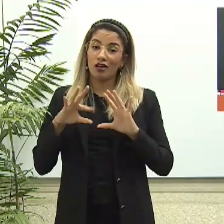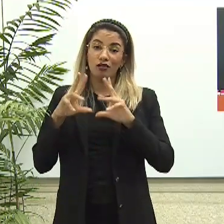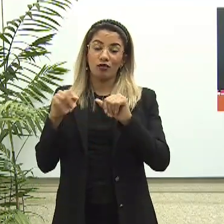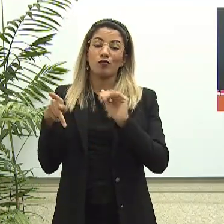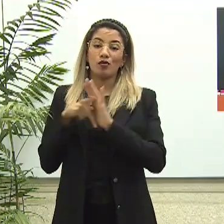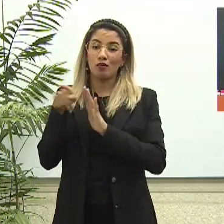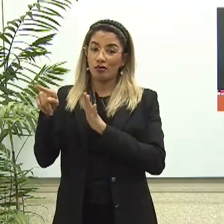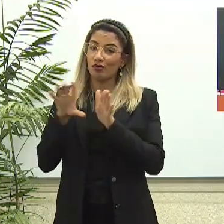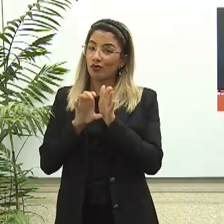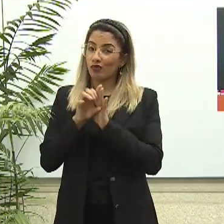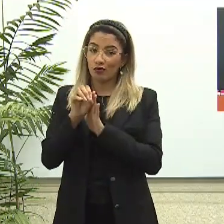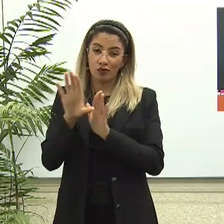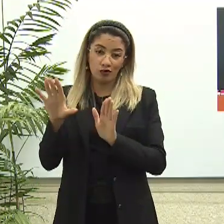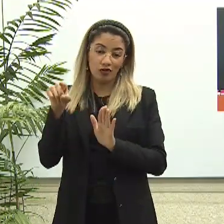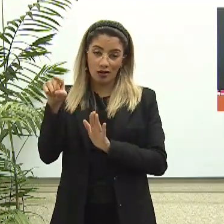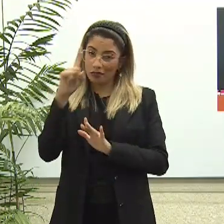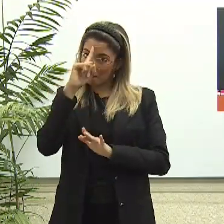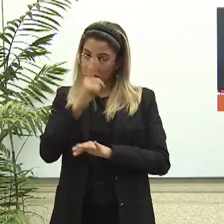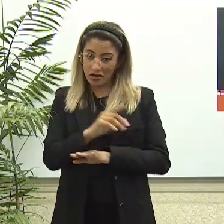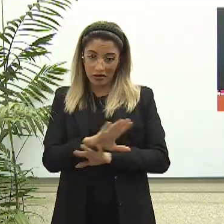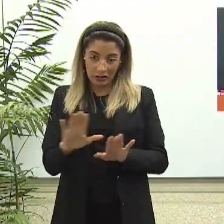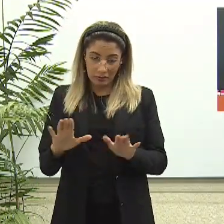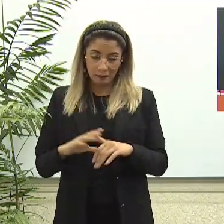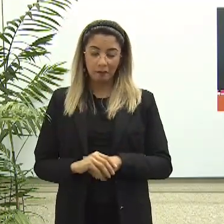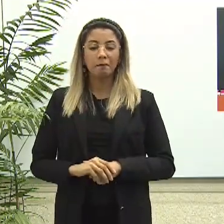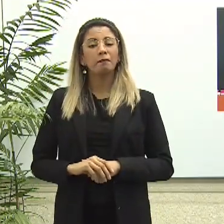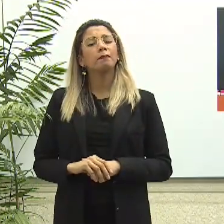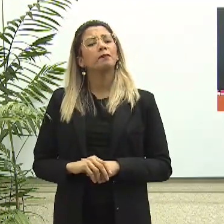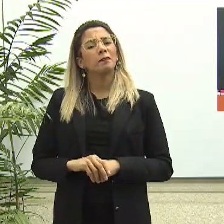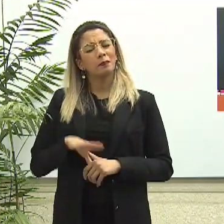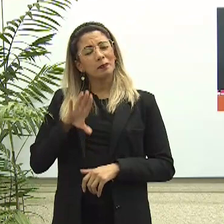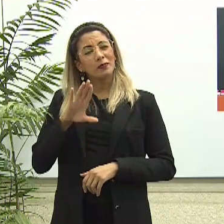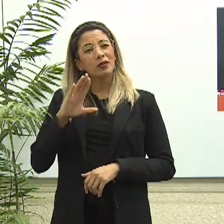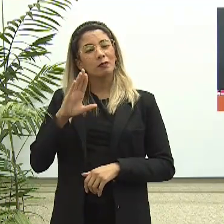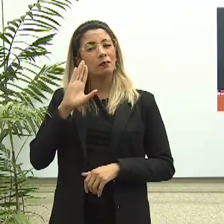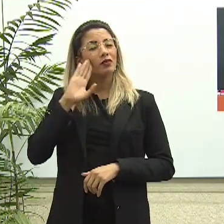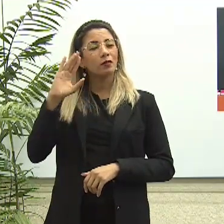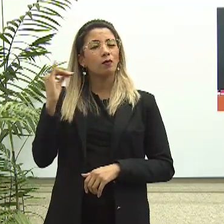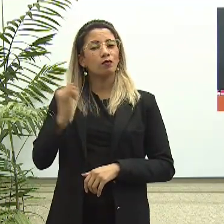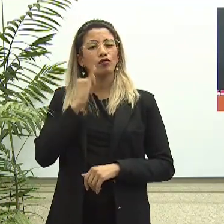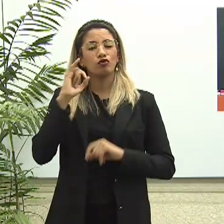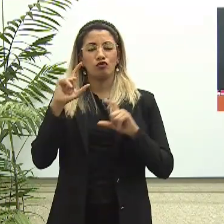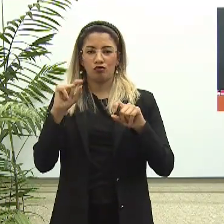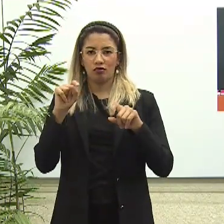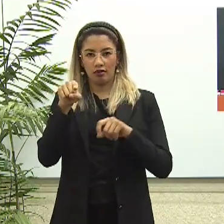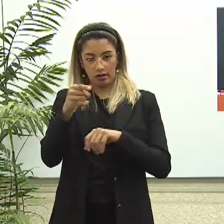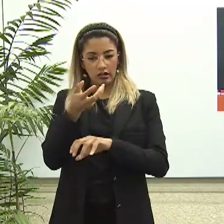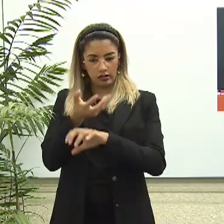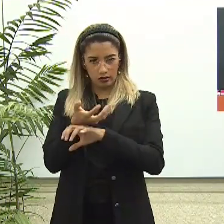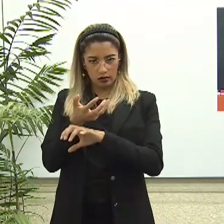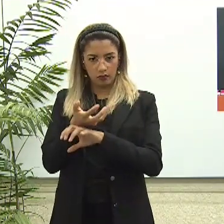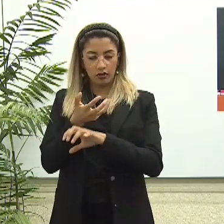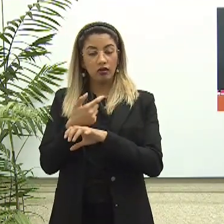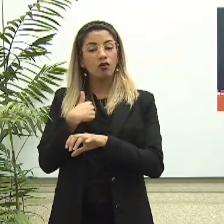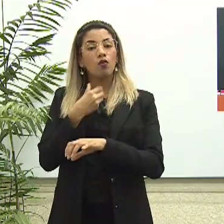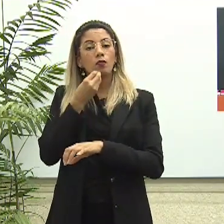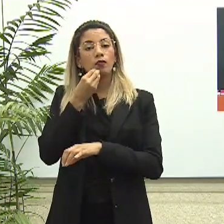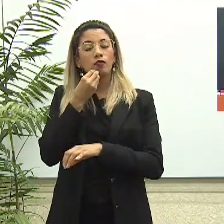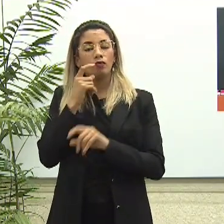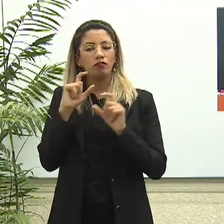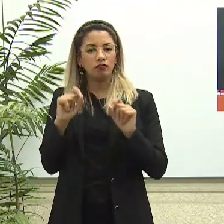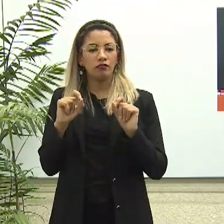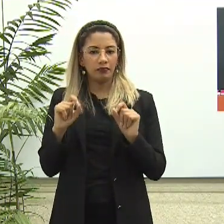né todo todo o sistema mas o importante é dizer o seguinte nessa disciplina eu tive a oportunidade